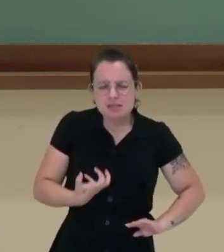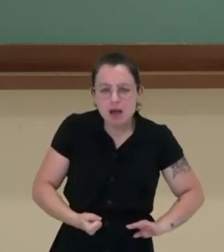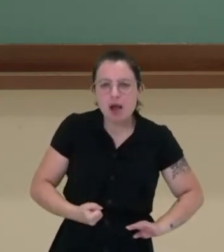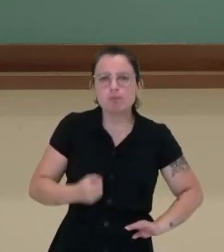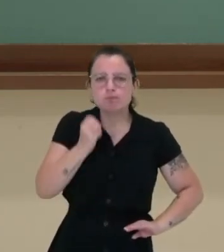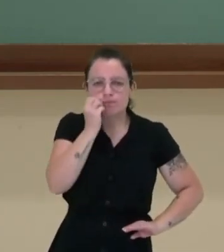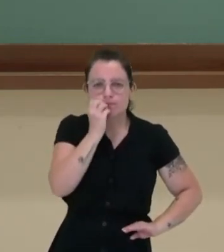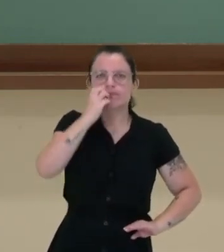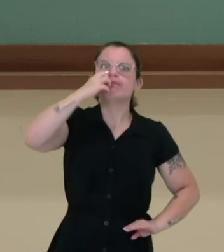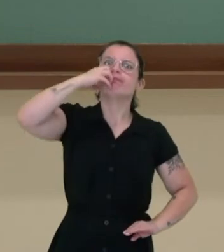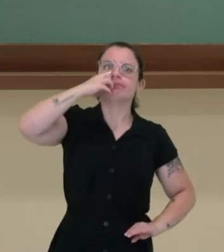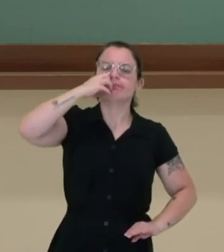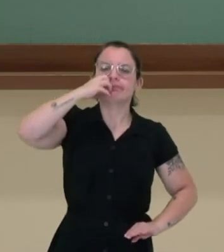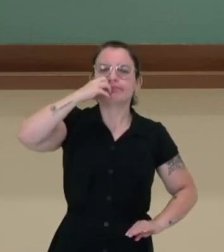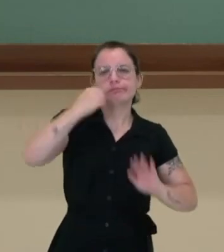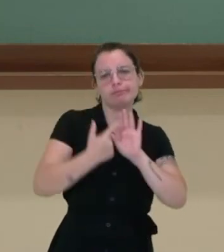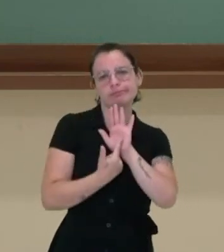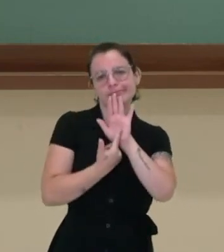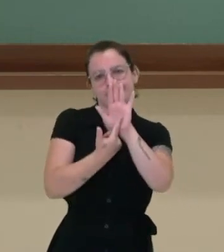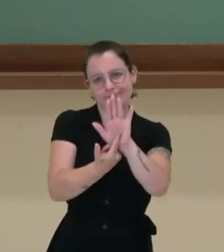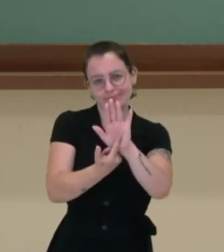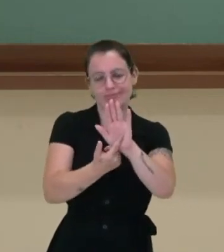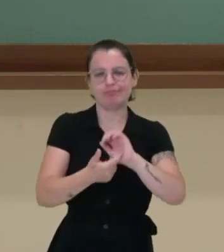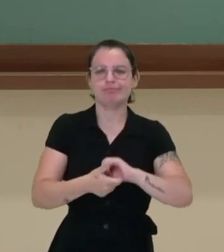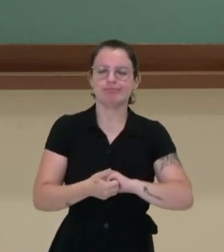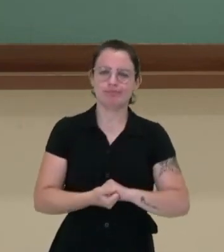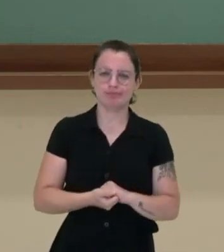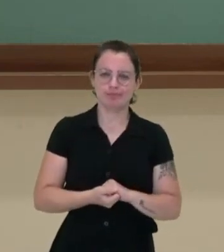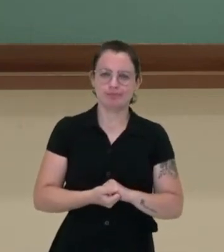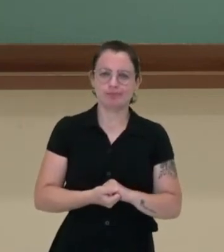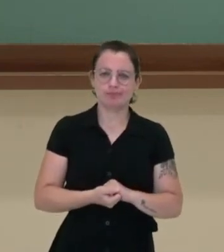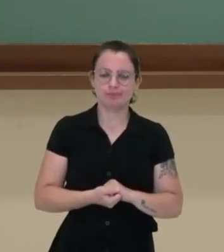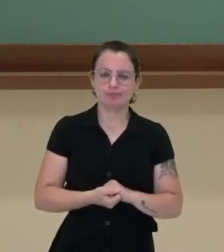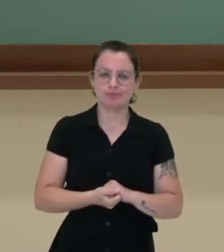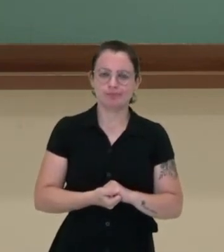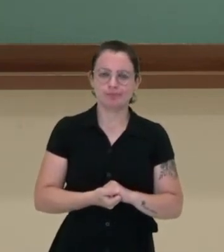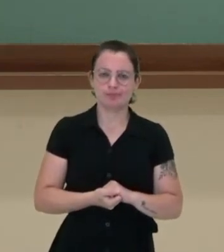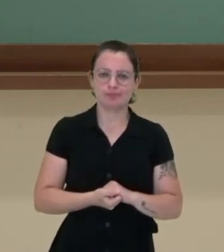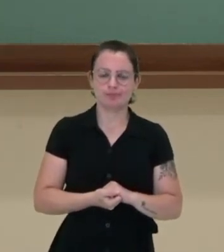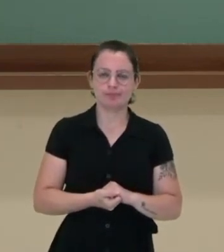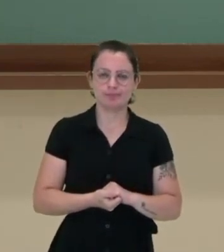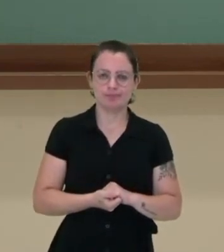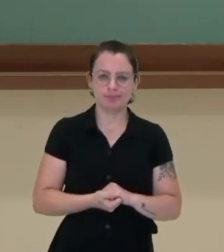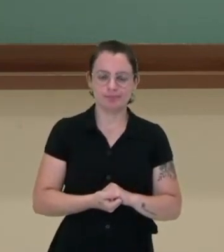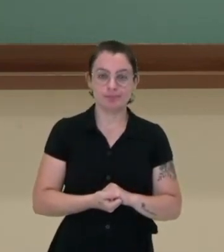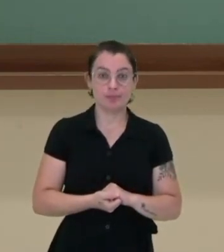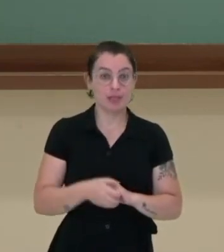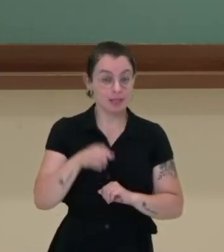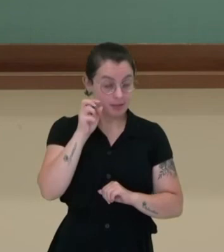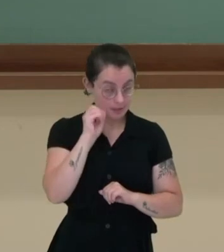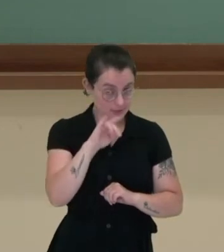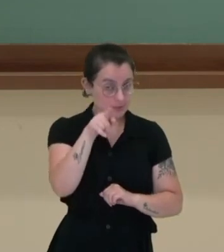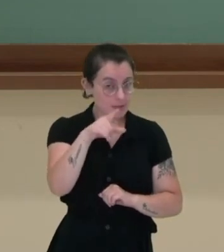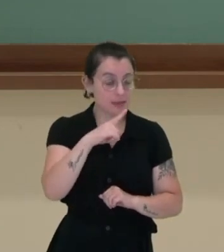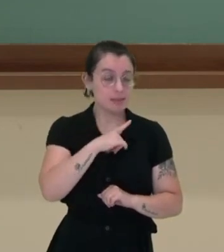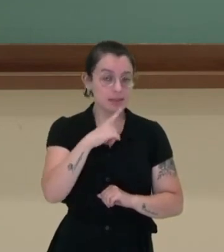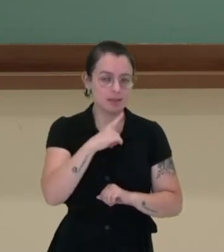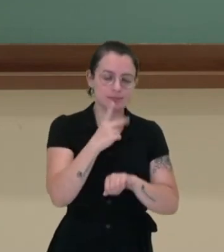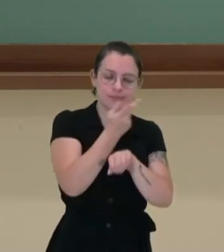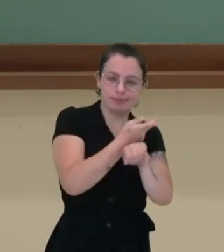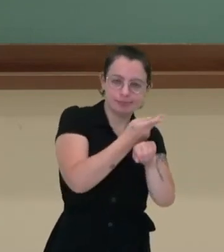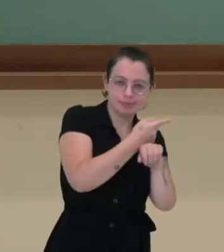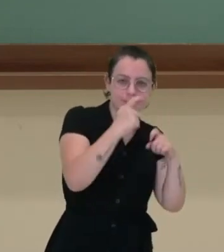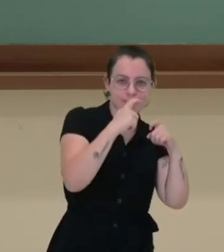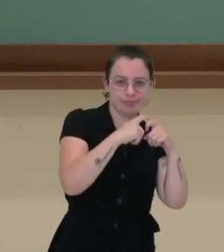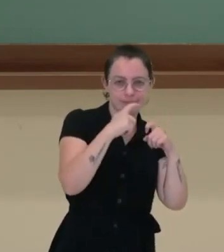baixa, ela se apresenta, ela aparece. No caso, procure o médico para